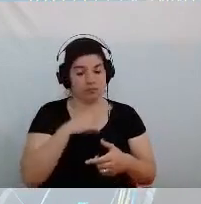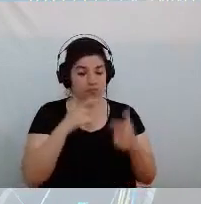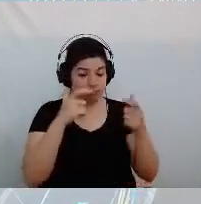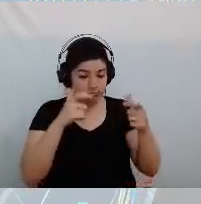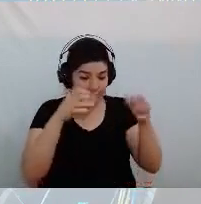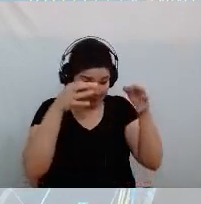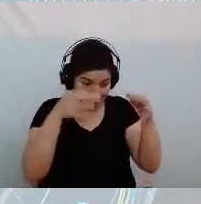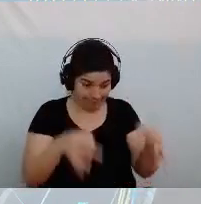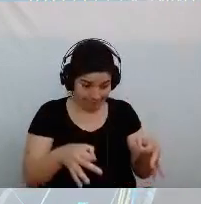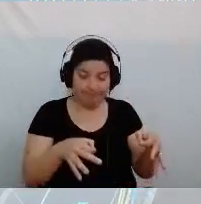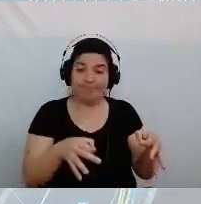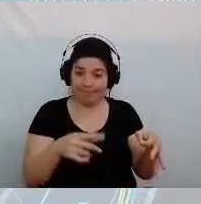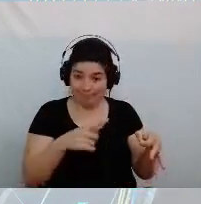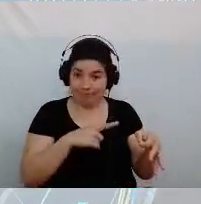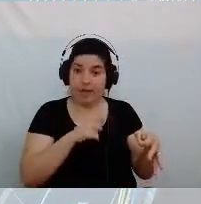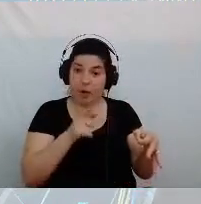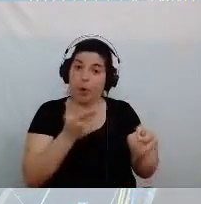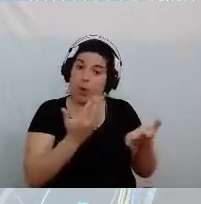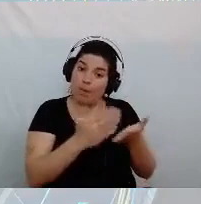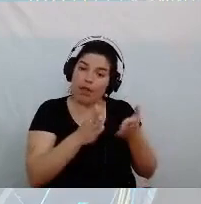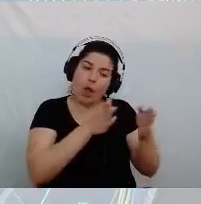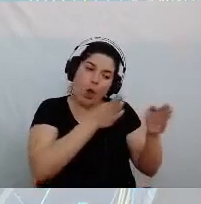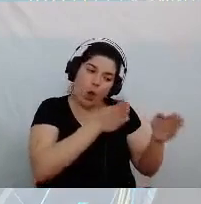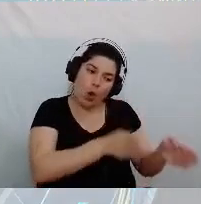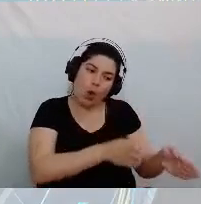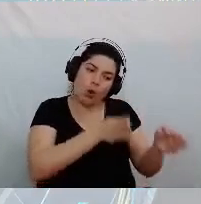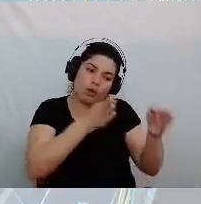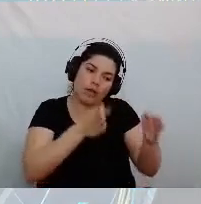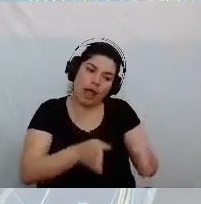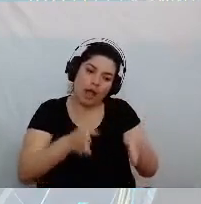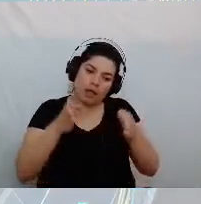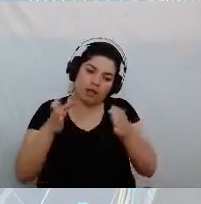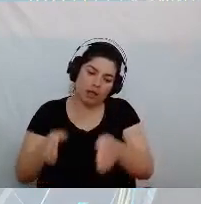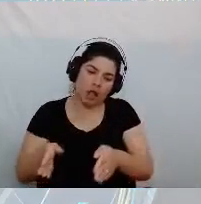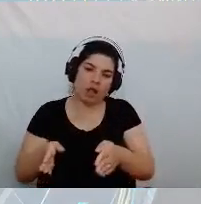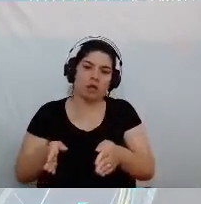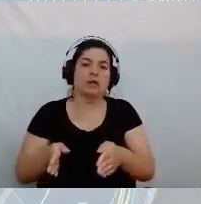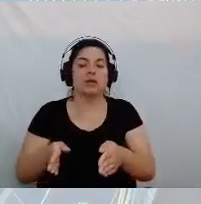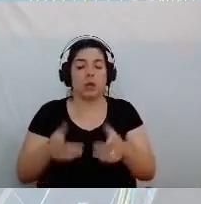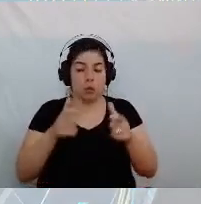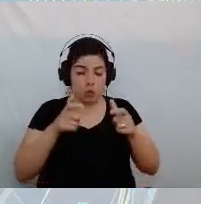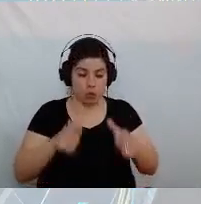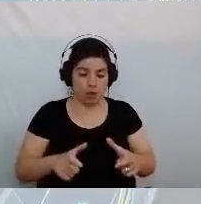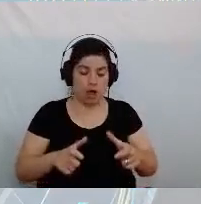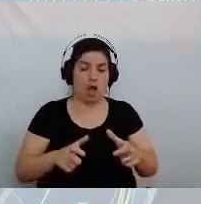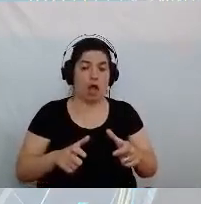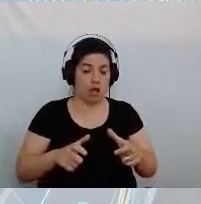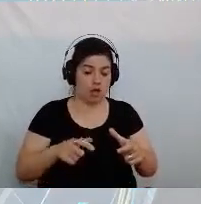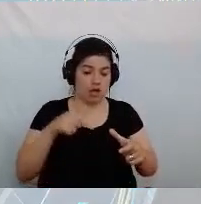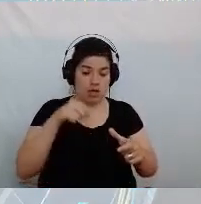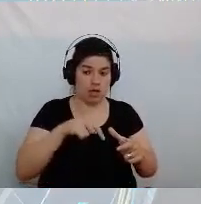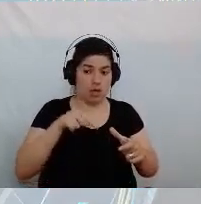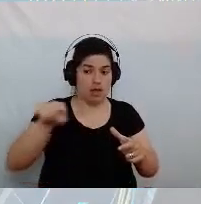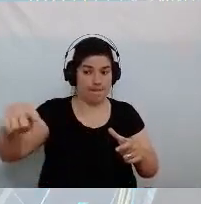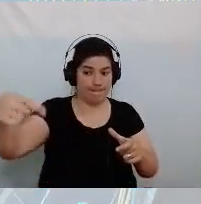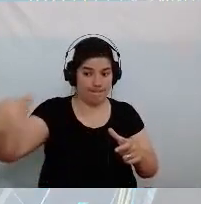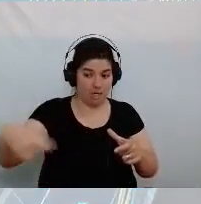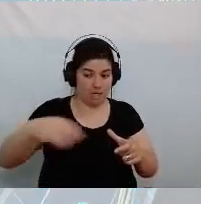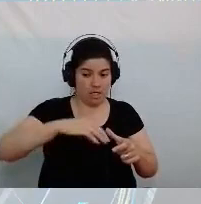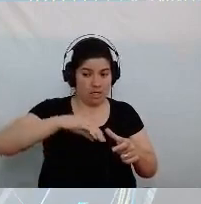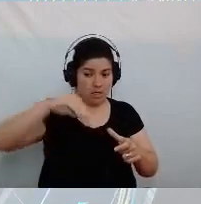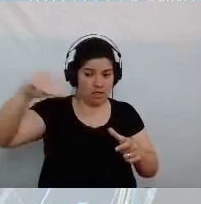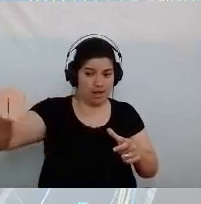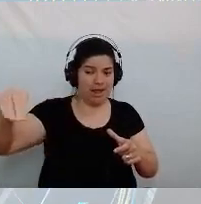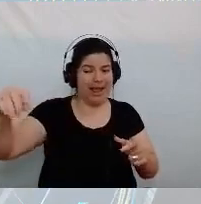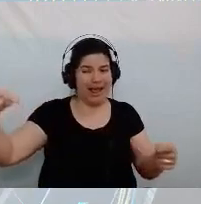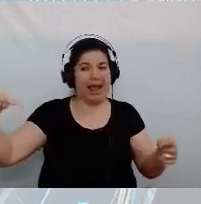essa coisa passa a ser organizada a distância entre o lugar que uma coisa tá e o lugar que ela deveria tá isso determina o teu nível de